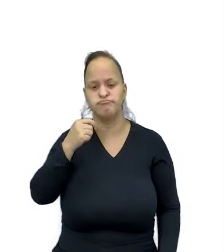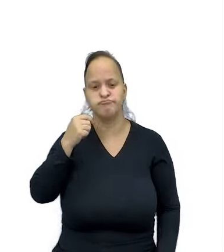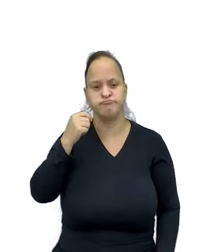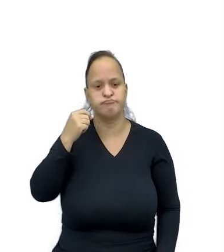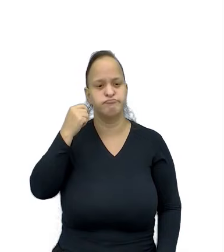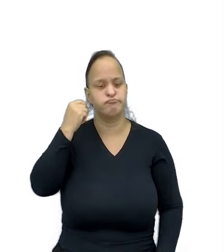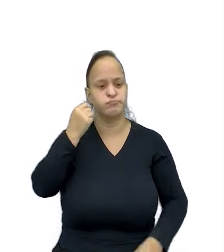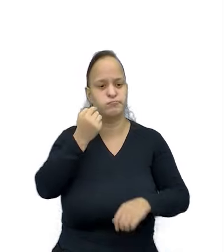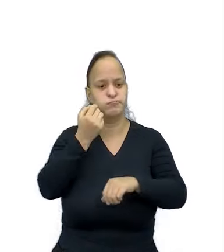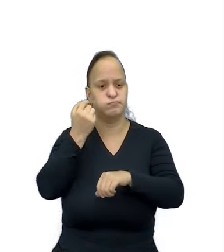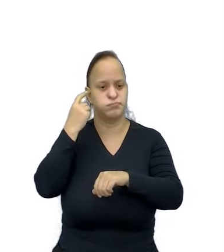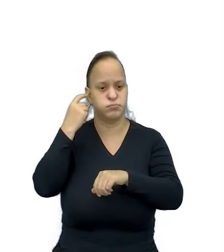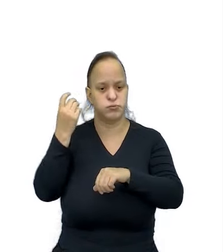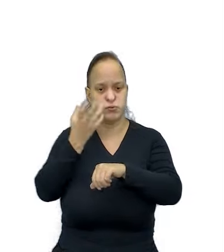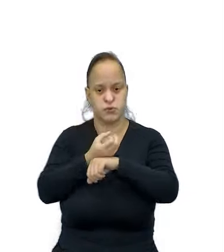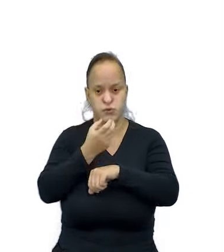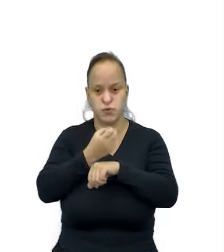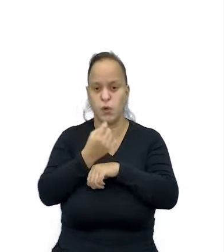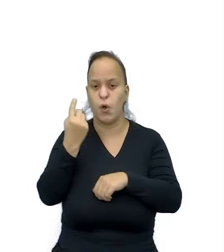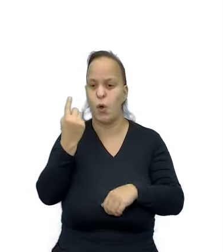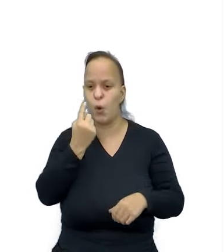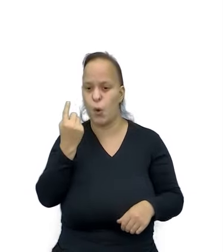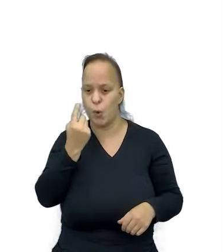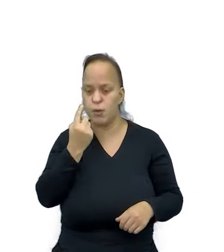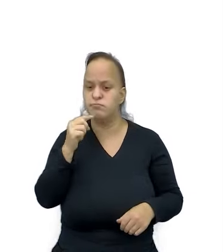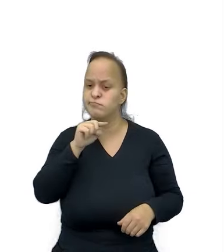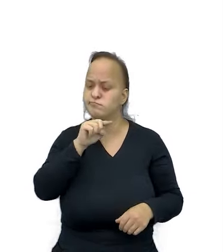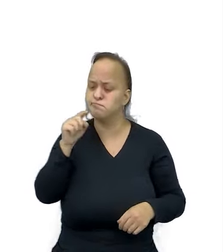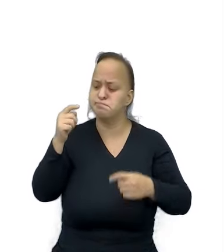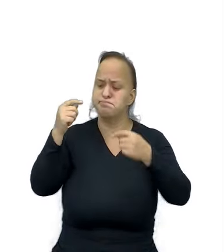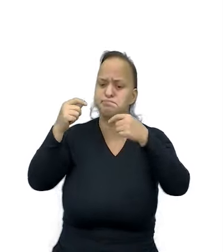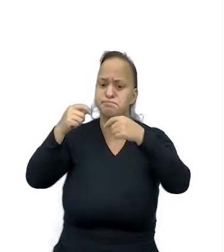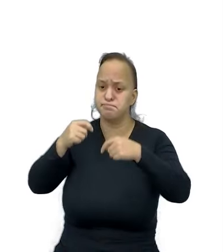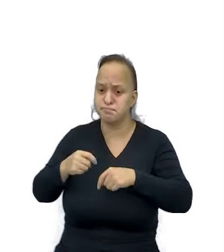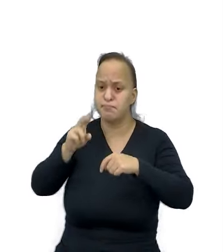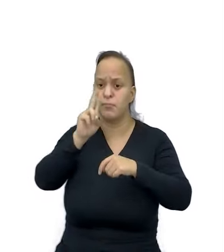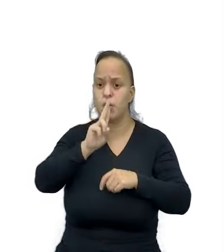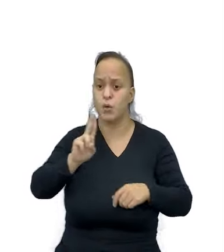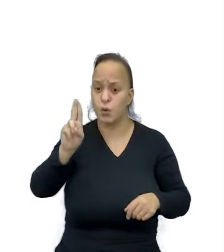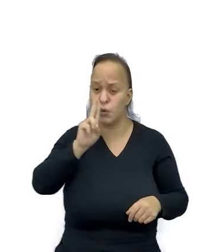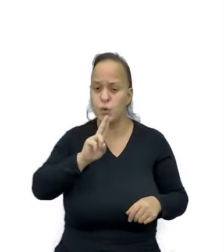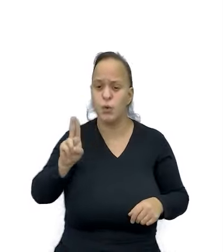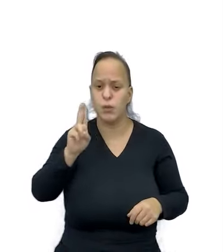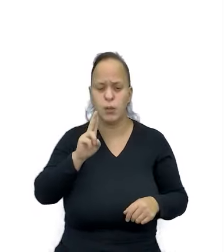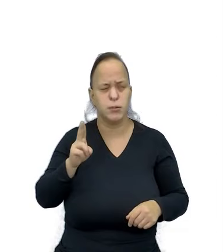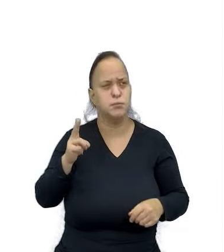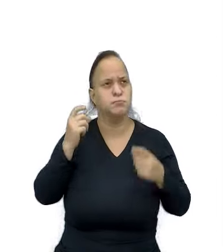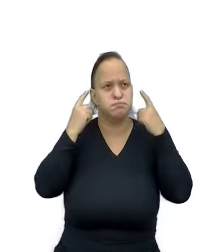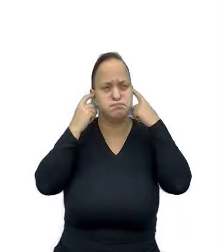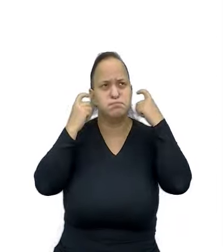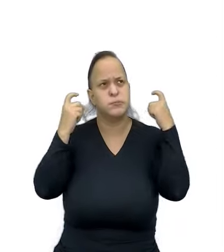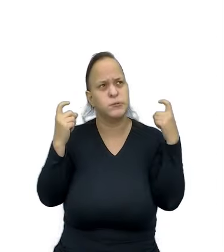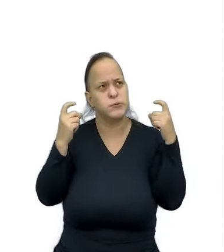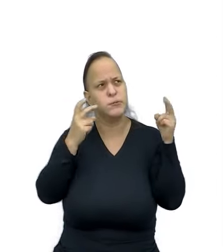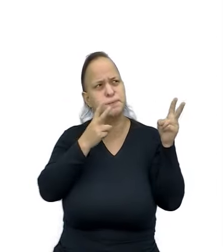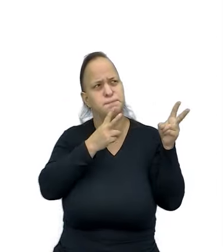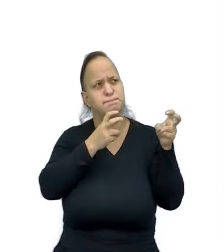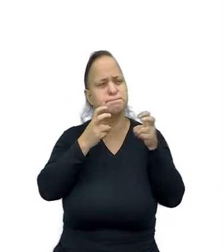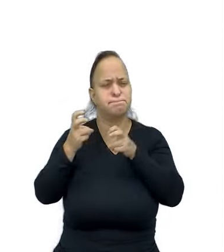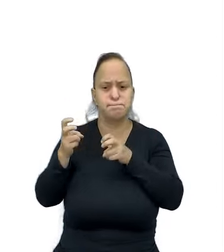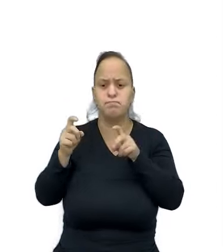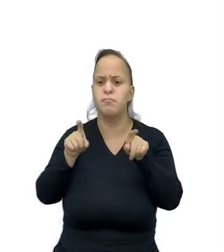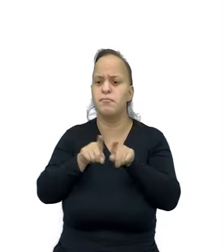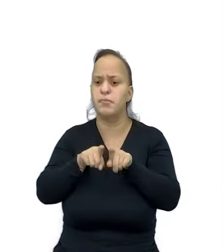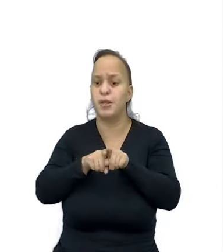essa faixa etária. Então, eles podem ter acesso a esse podcast, ouvir esse podcast, e também pode ver